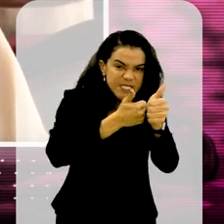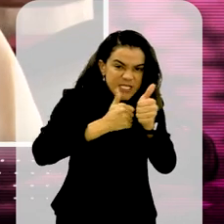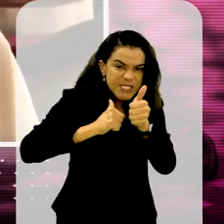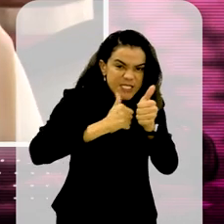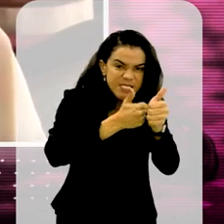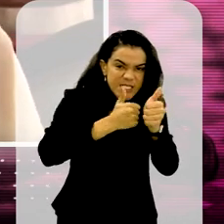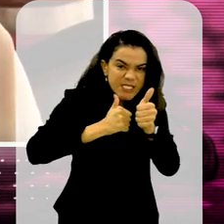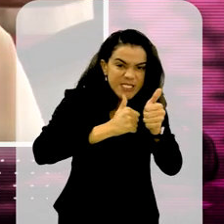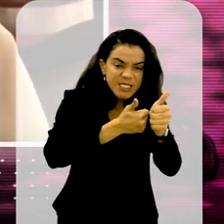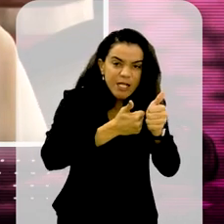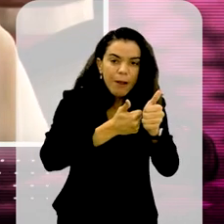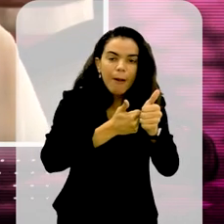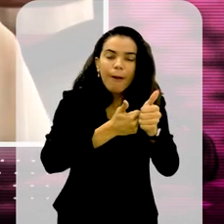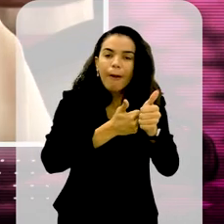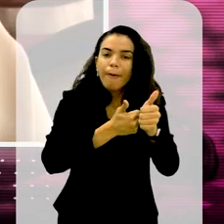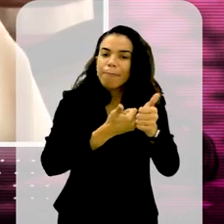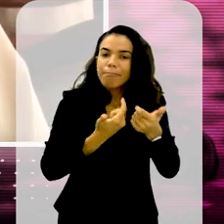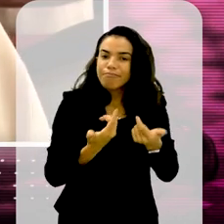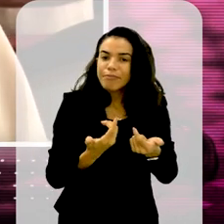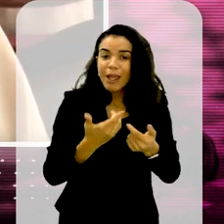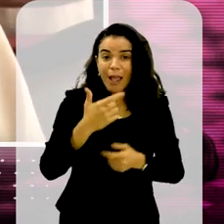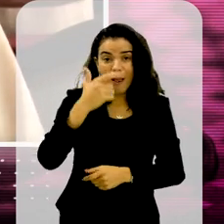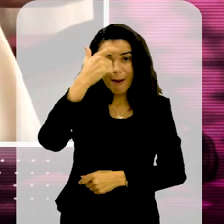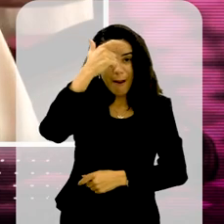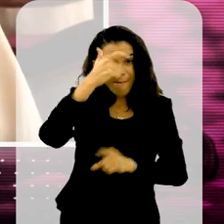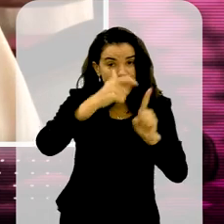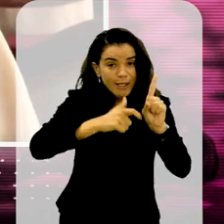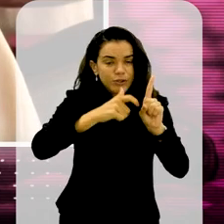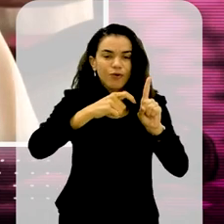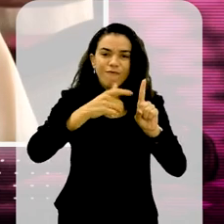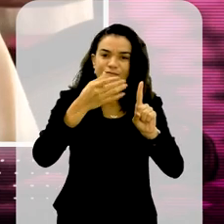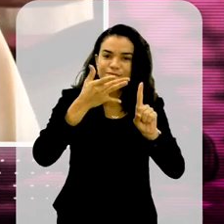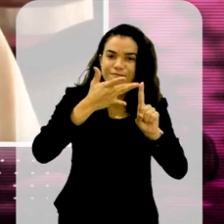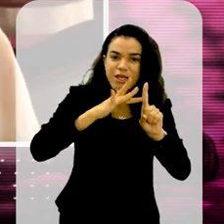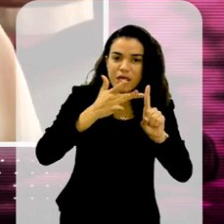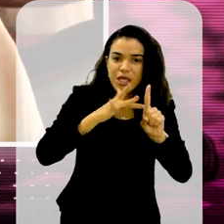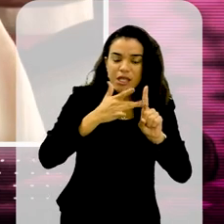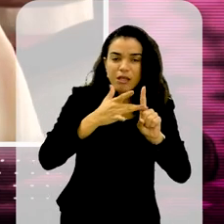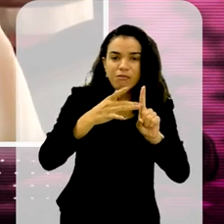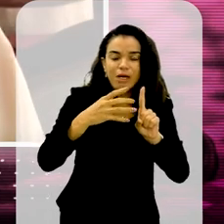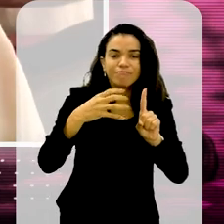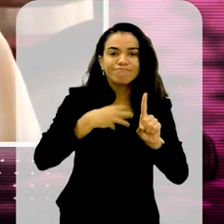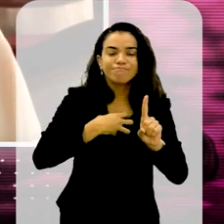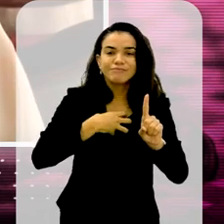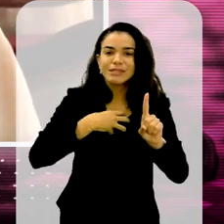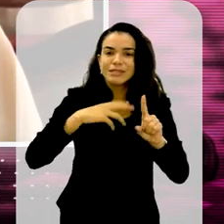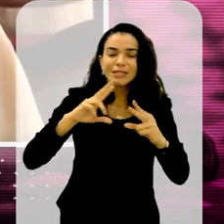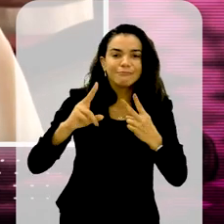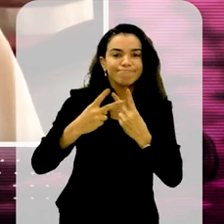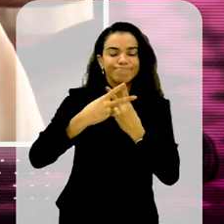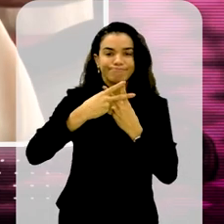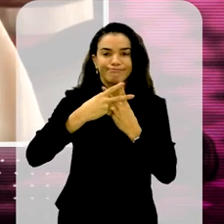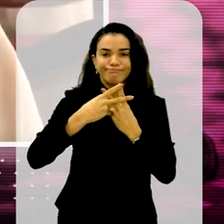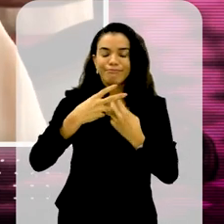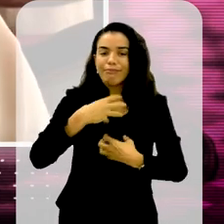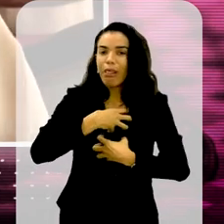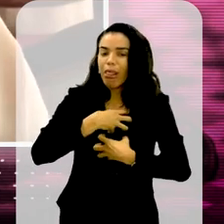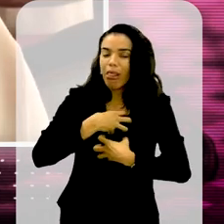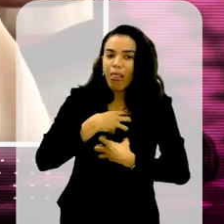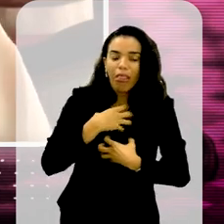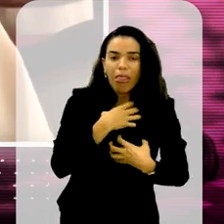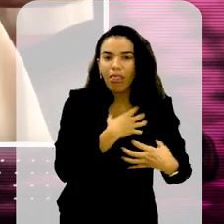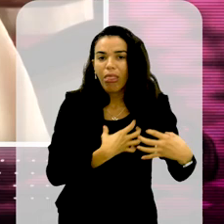ser rapidamente praticado e essa vítima subjugada, até mesmo refém, e o desdobramento, inclusive, pode